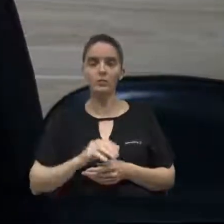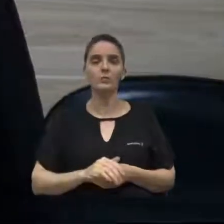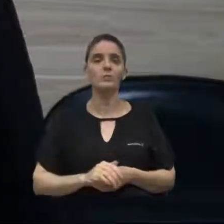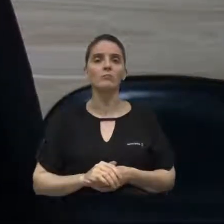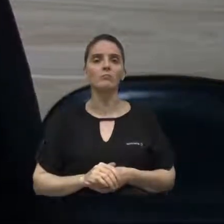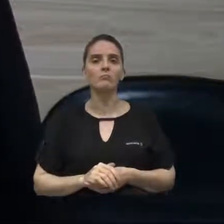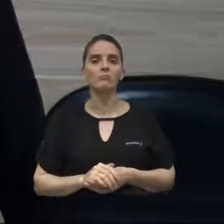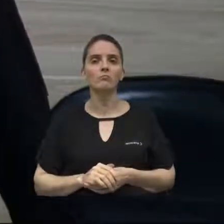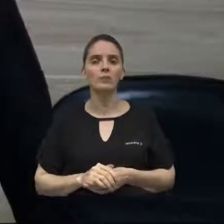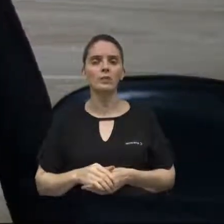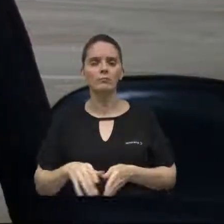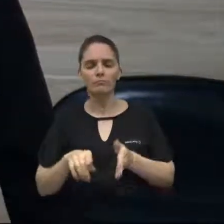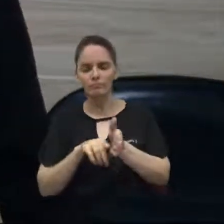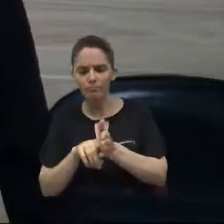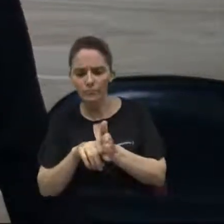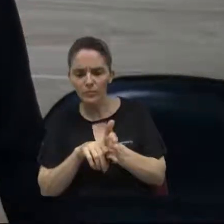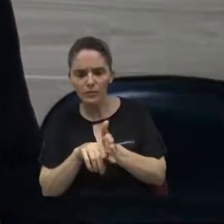doença.